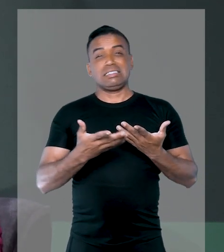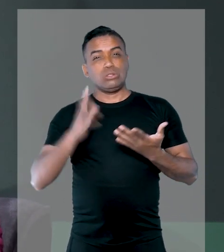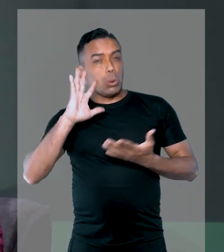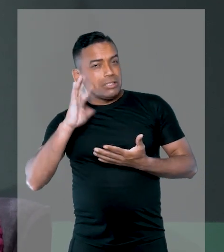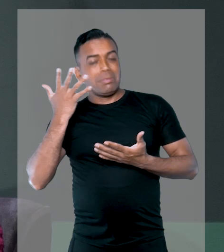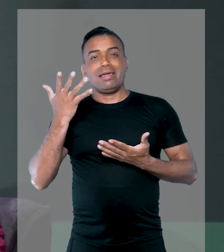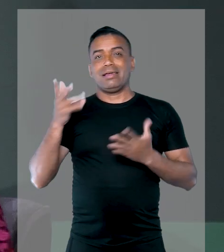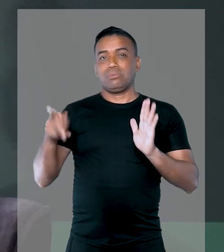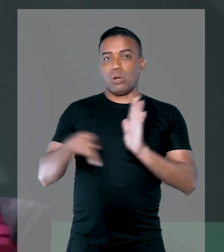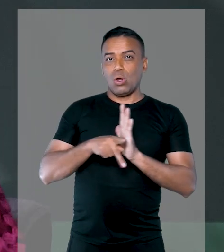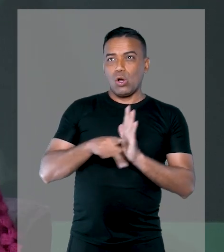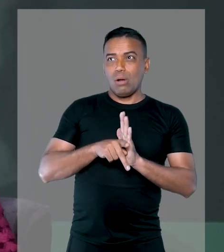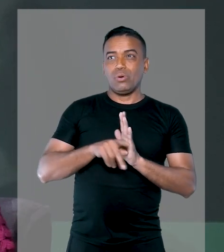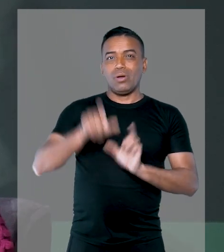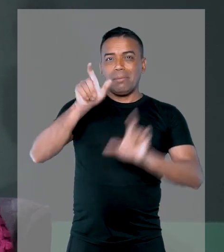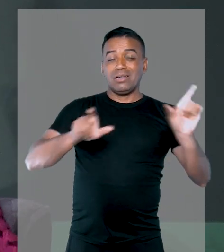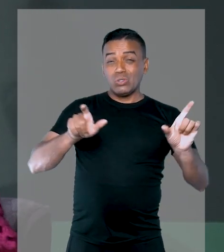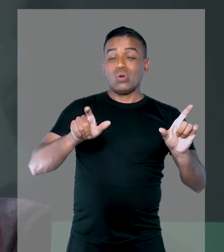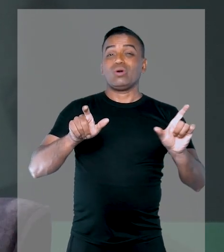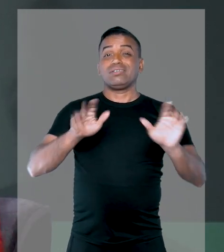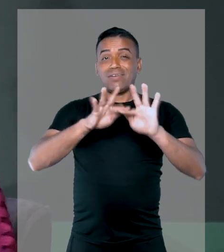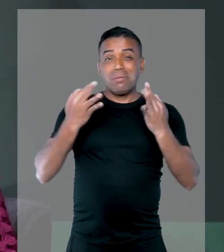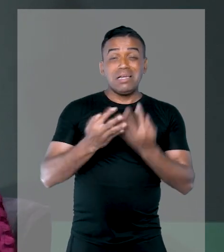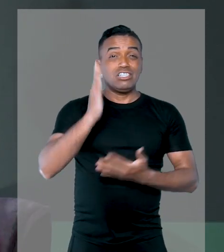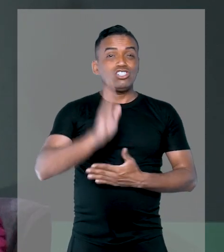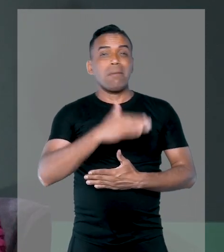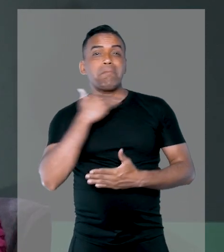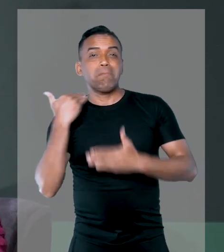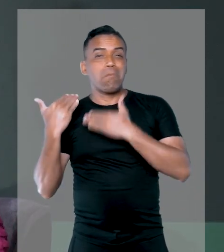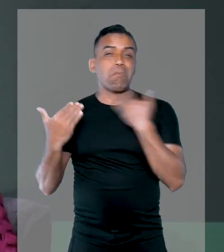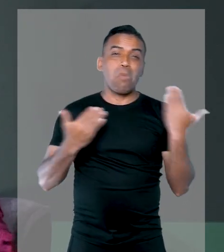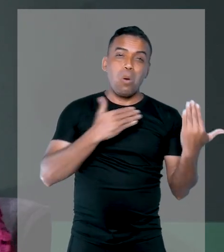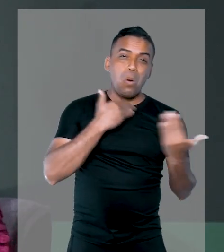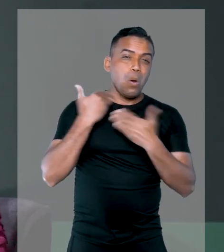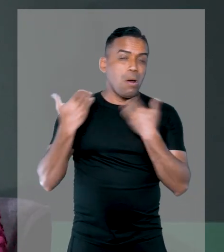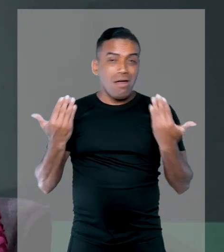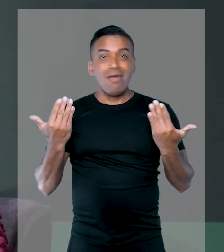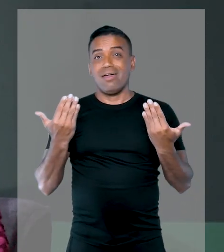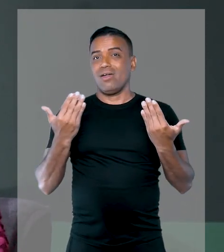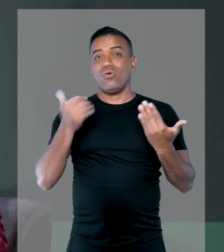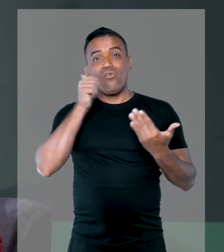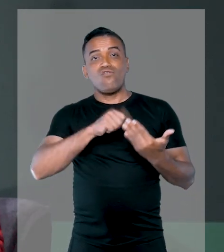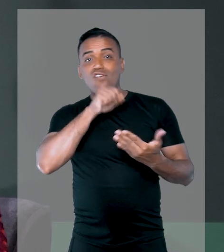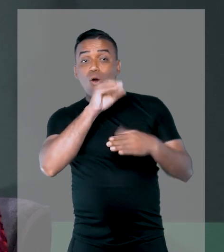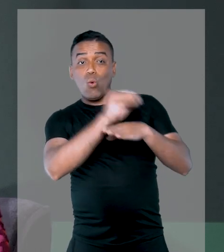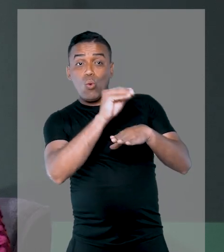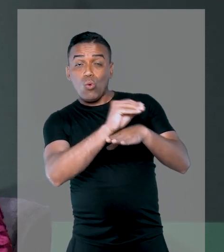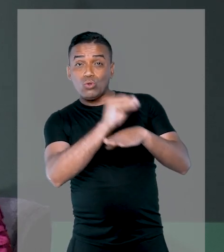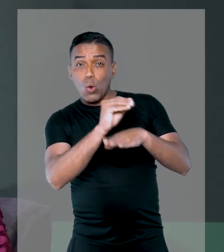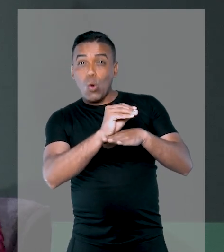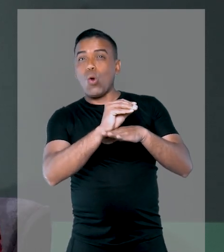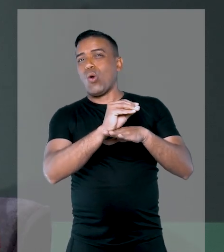Ainda mais por se tratar de pessoas que vieram a falecer, por se tratar de pessoas que a minha avó teve um cuidado, que em alguns momentos